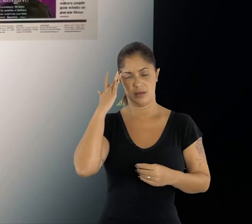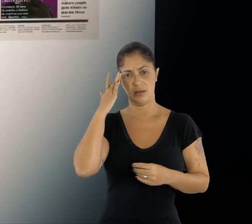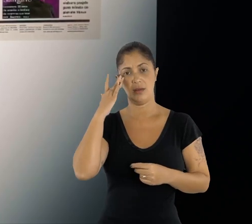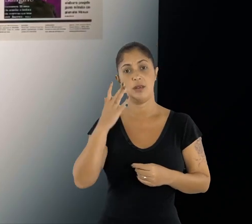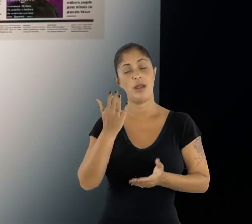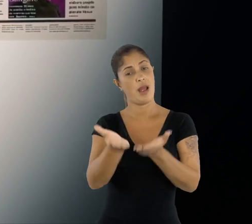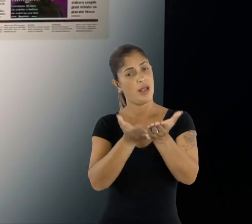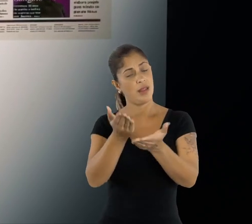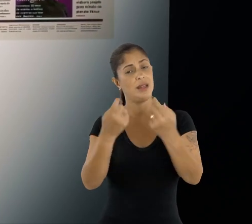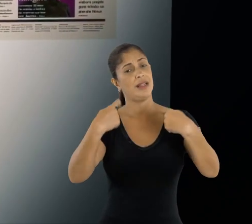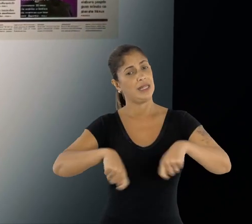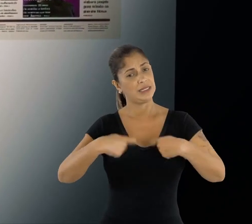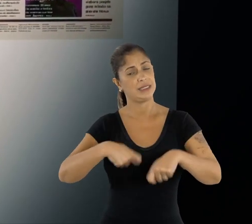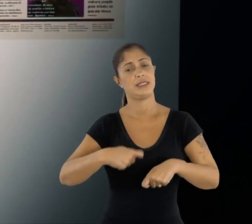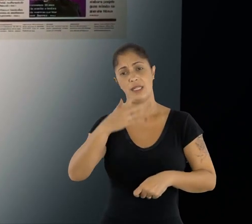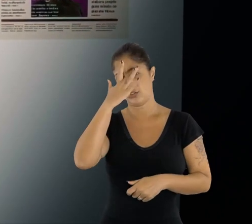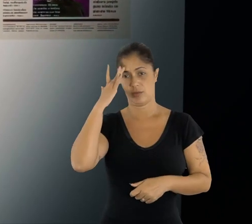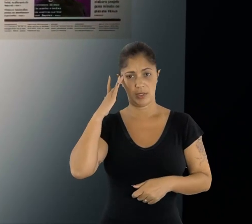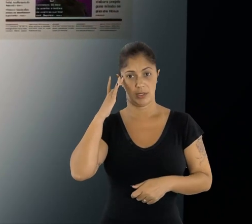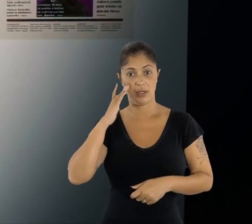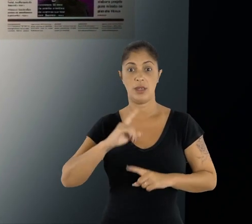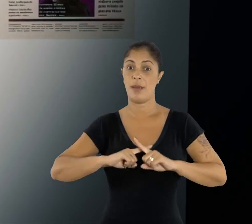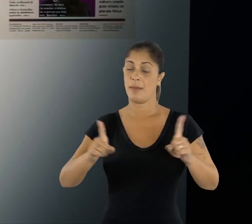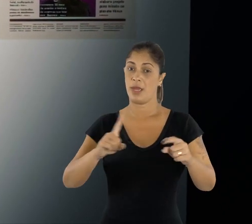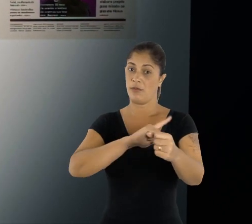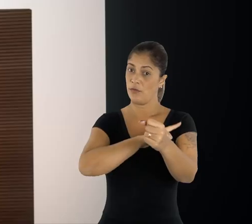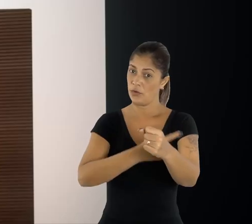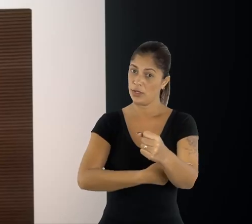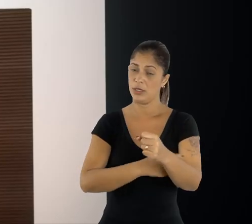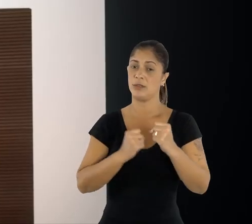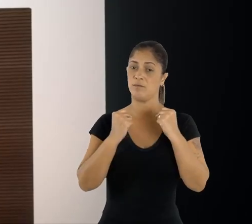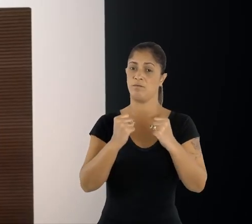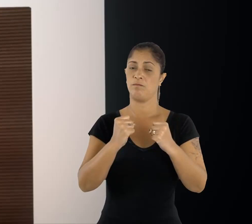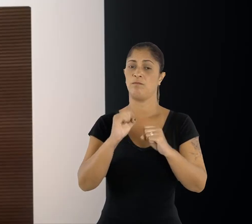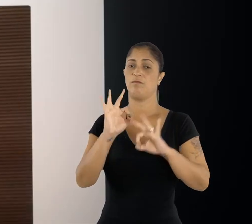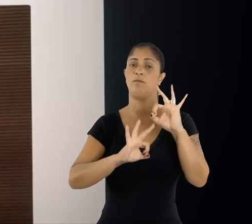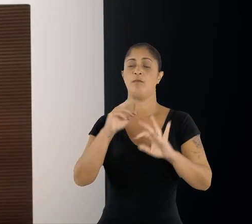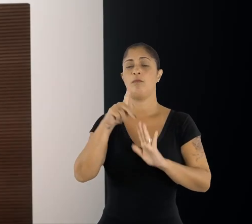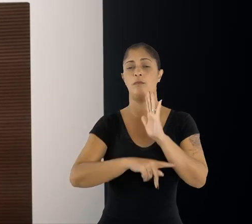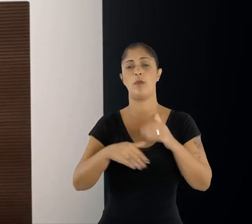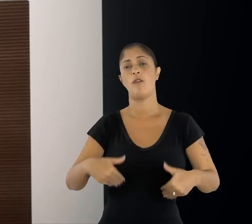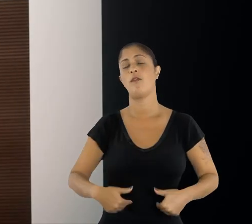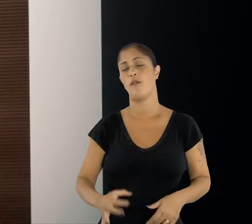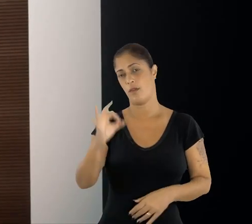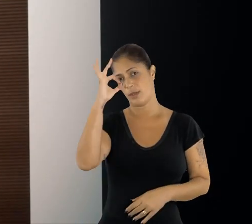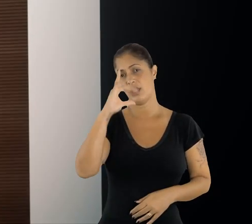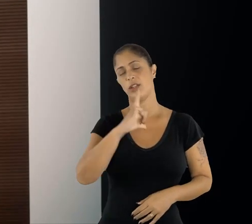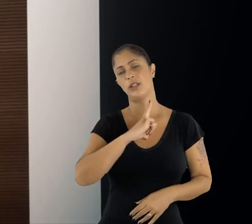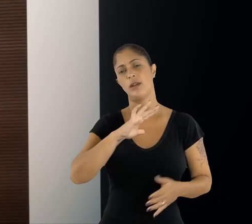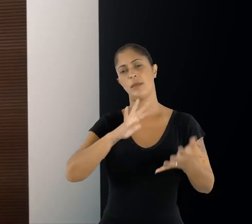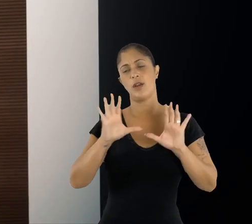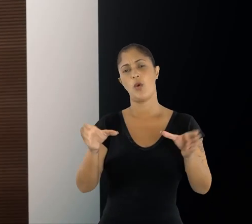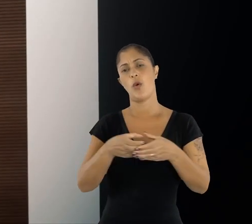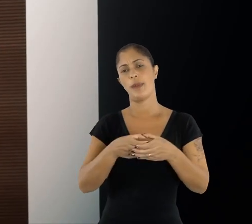pessoas, atender as necessidades concretas das pessoas, mas fortalecer os movimentos populares. O Fome Zero